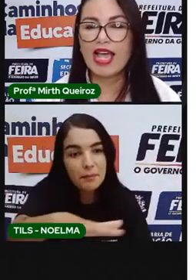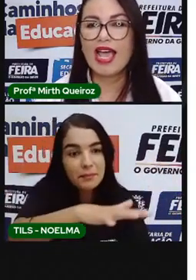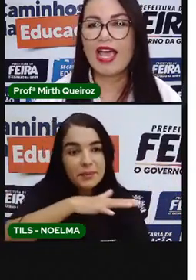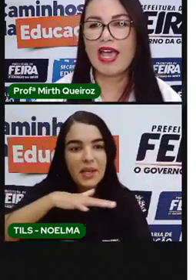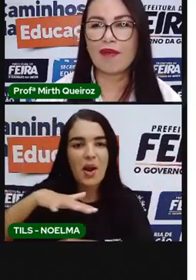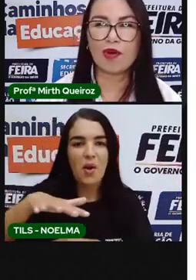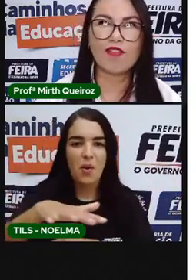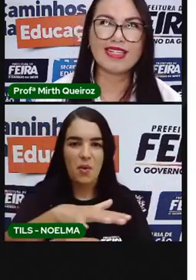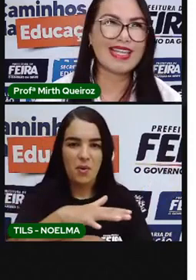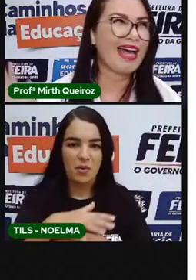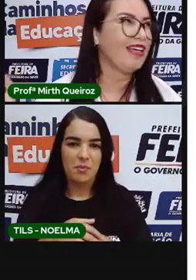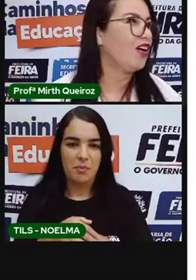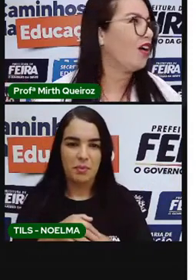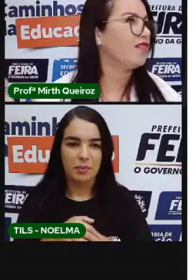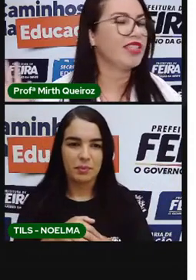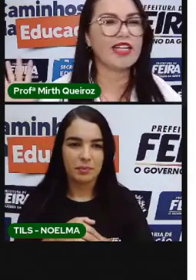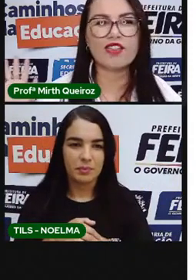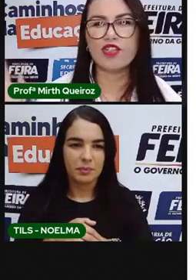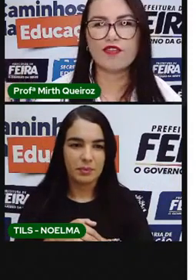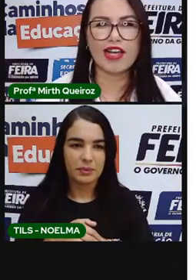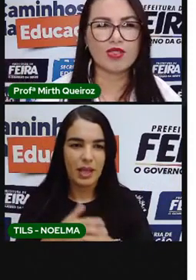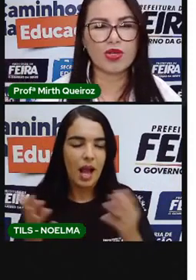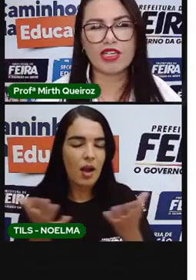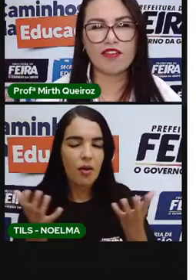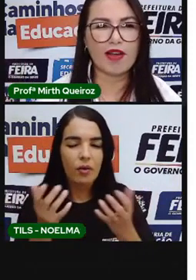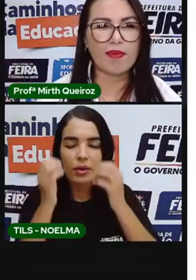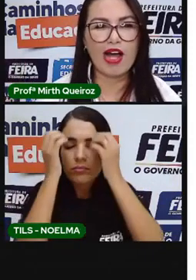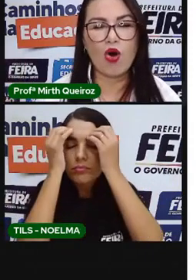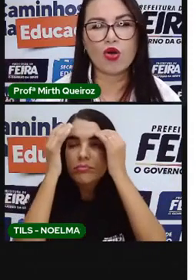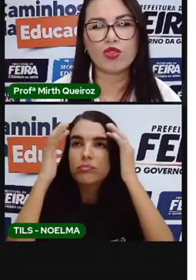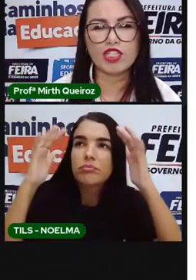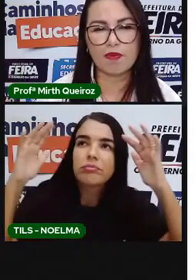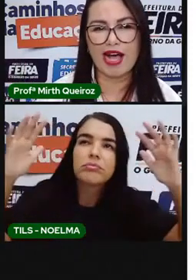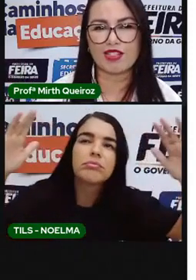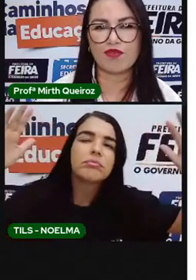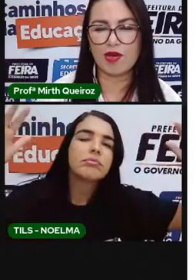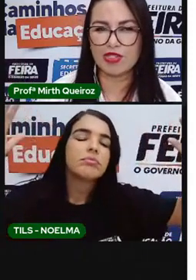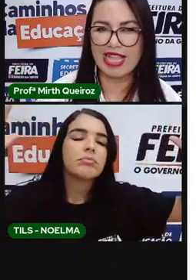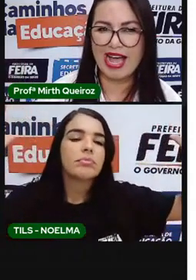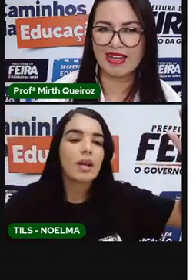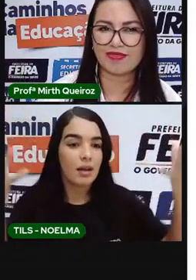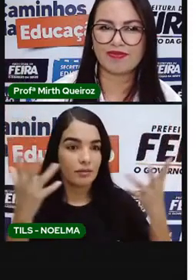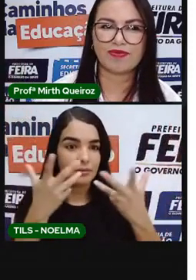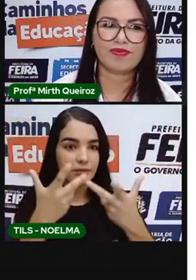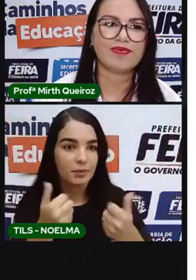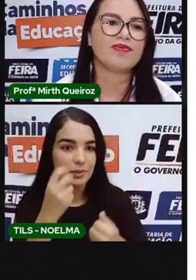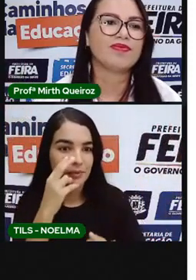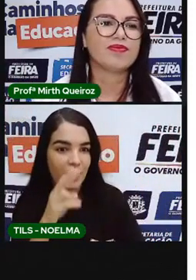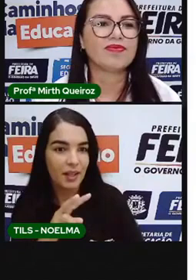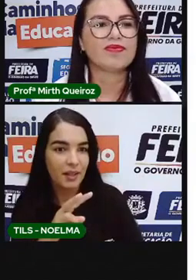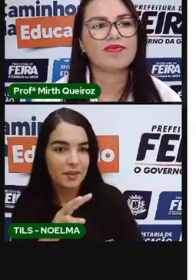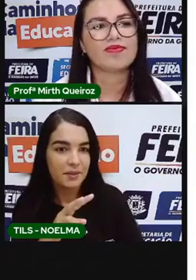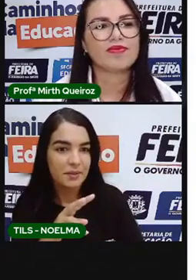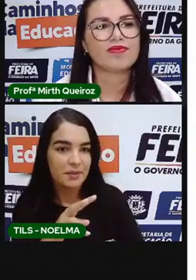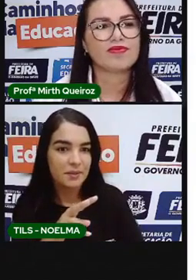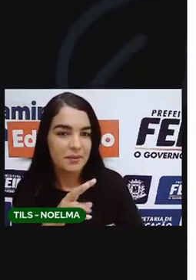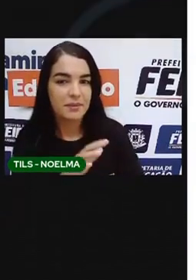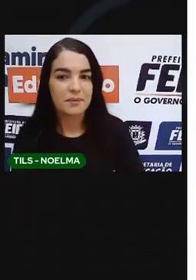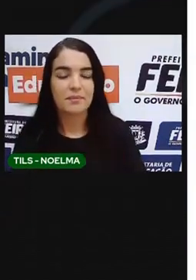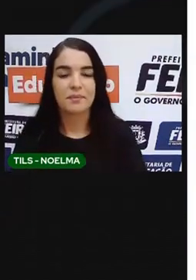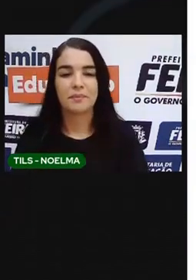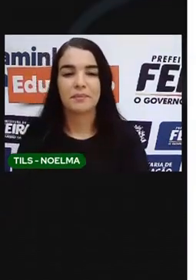biomas, a prova vai sair desse universo aqui e vai para outro espaço. Vamos lá?